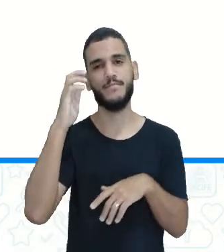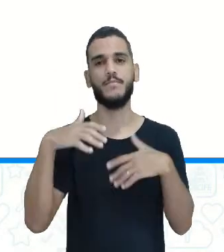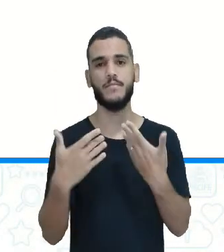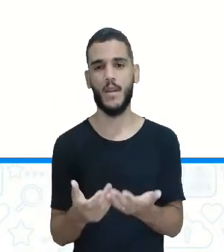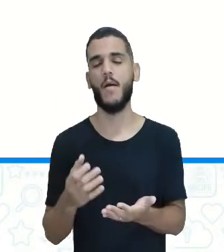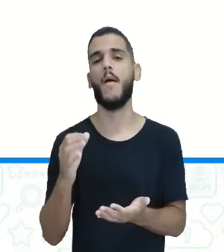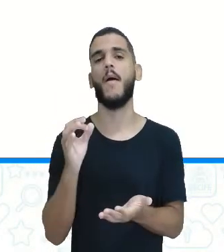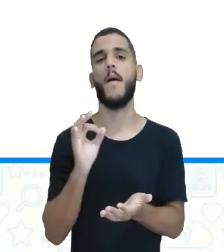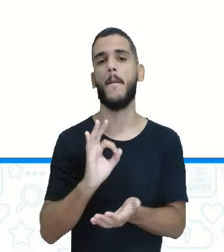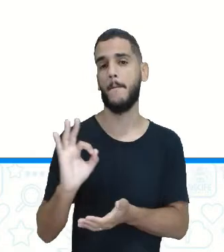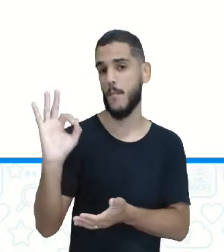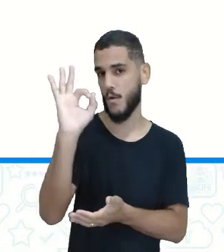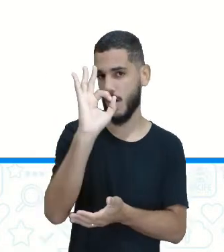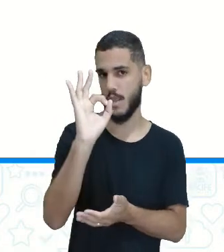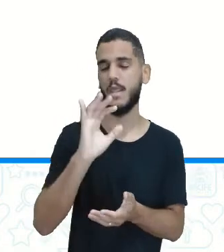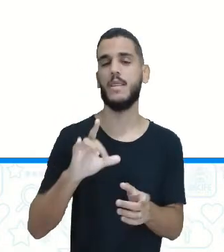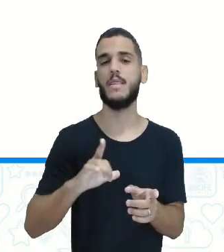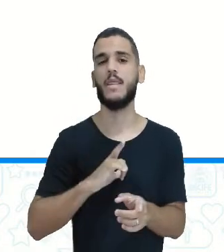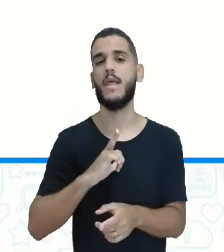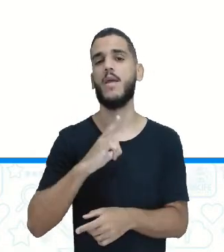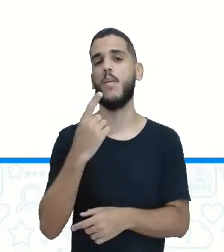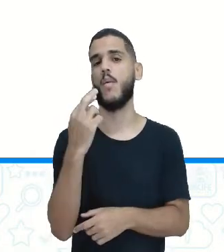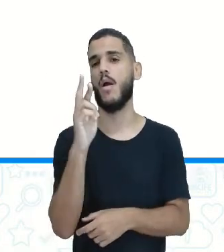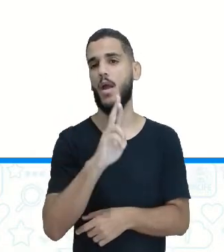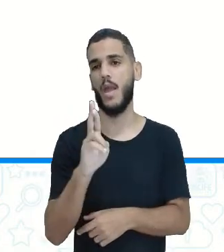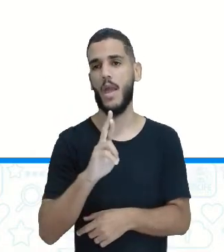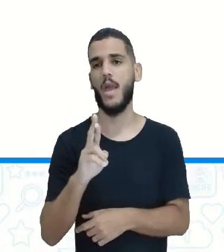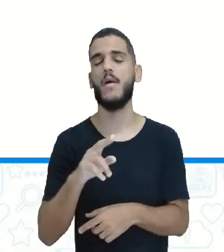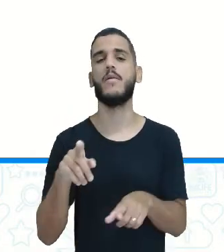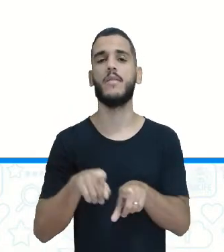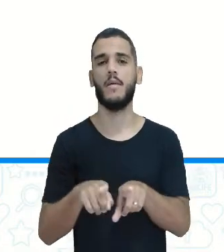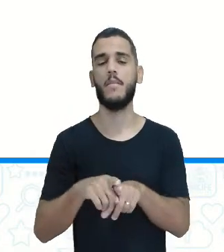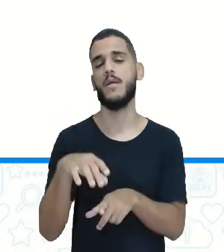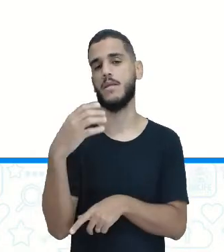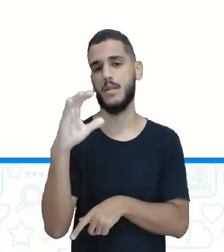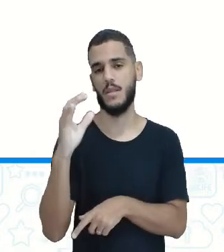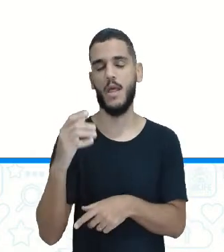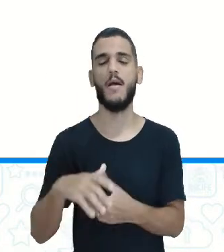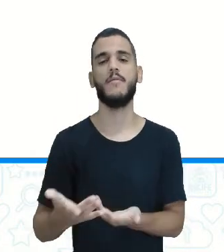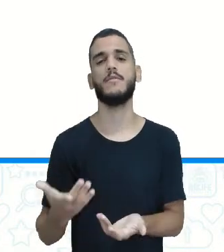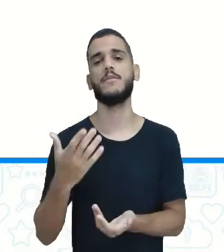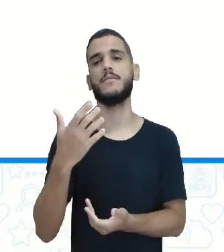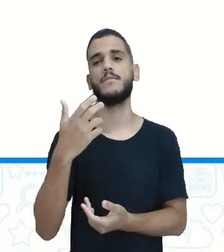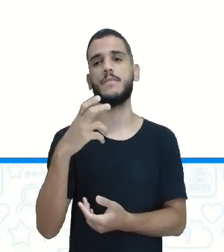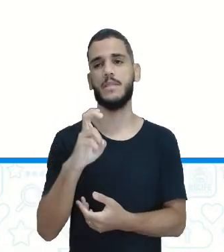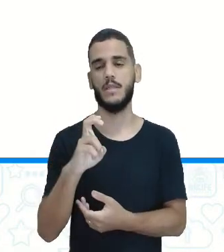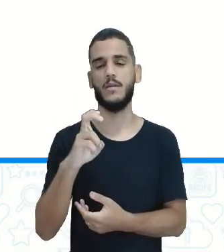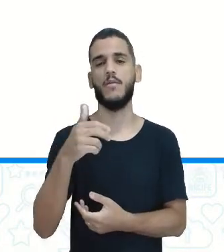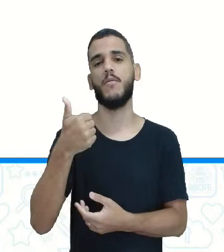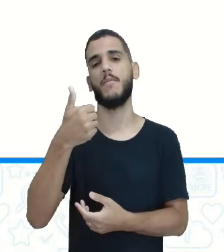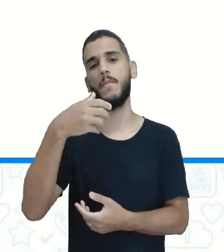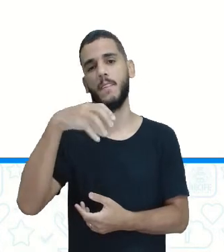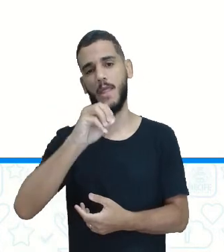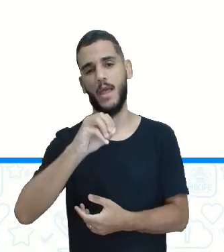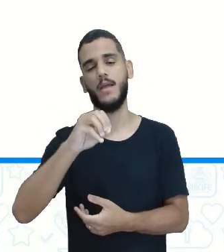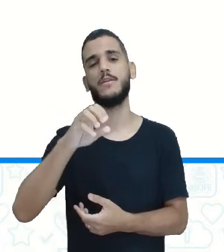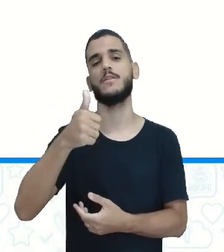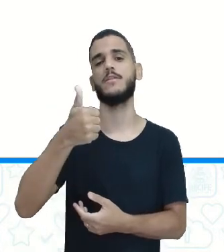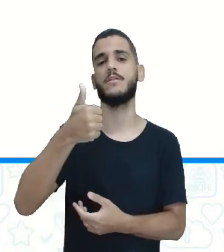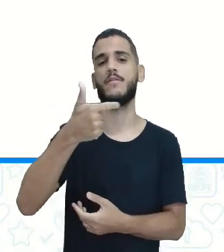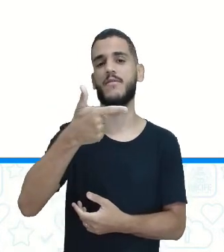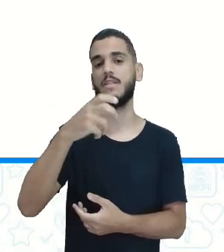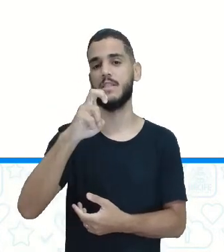moeda tem a de um real e tem as de centavos, que são a de 5, 10,